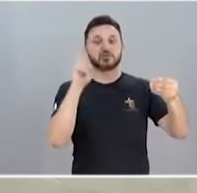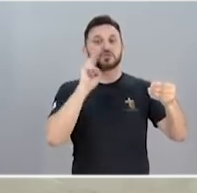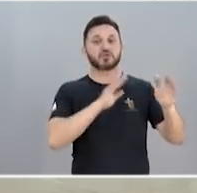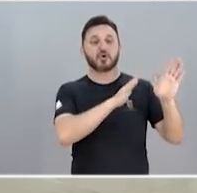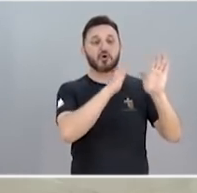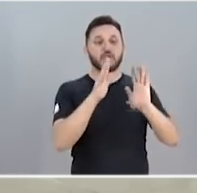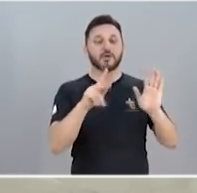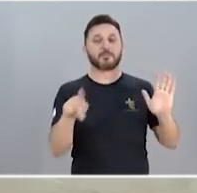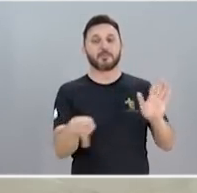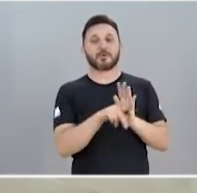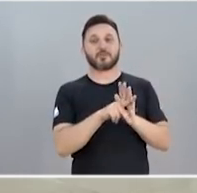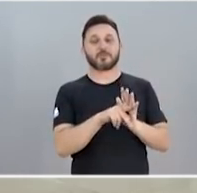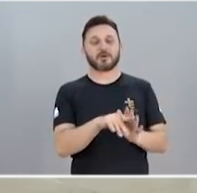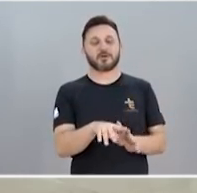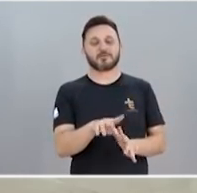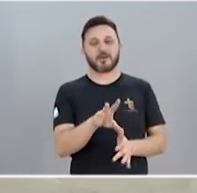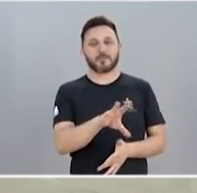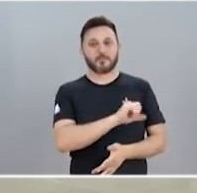de Deus.